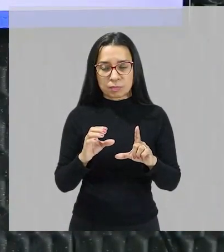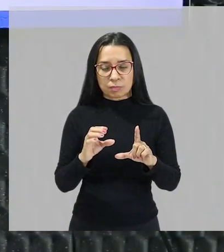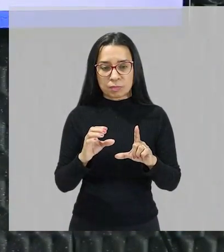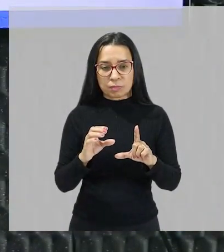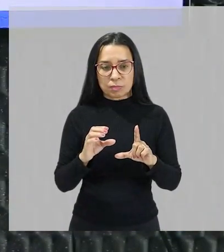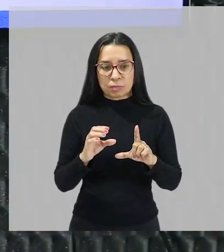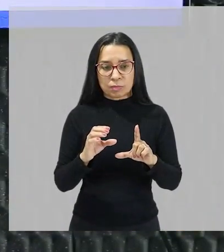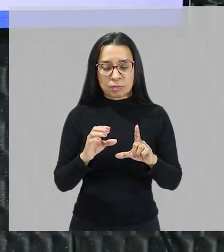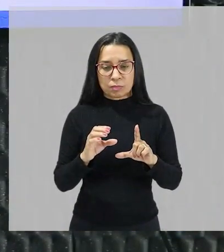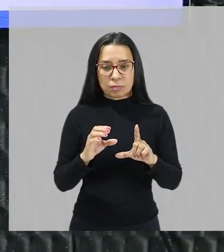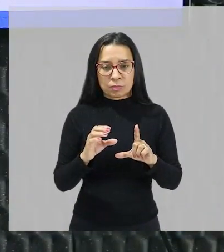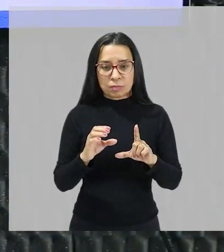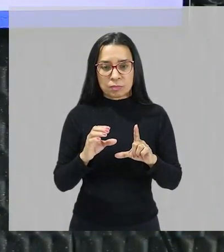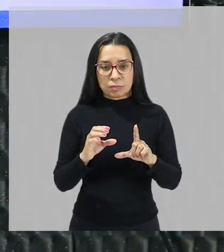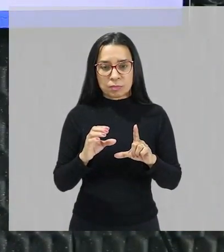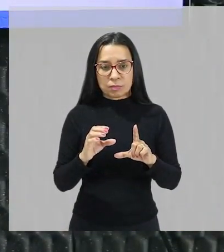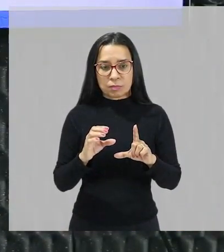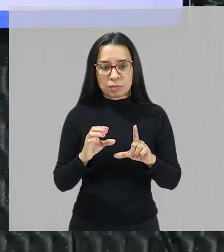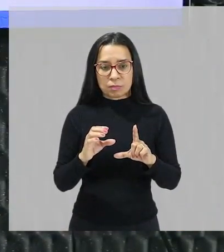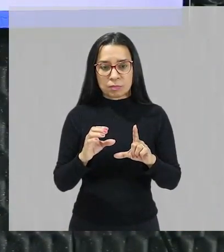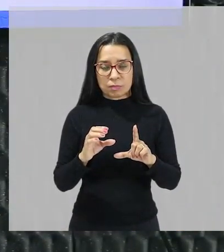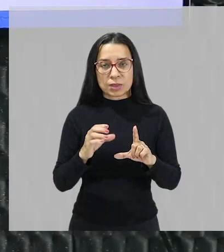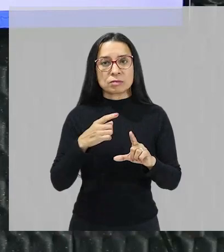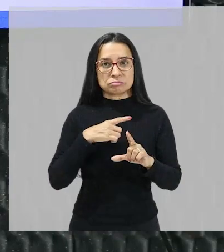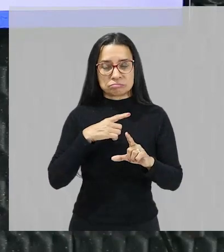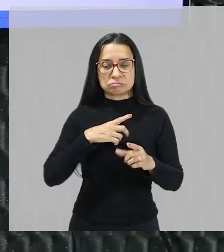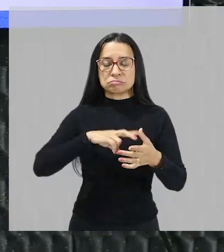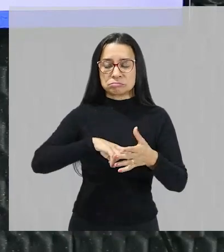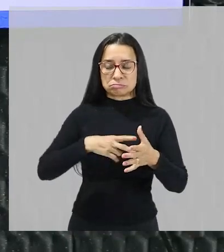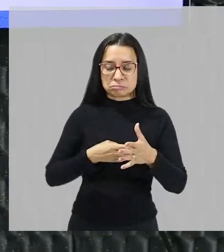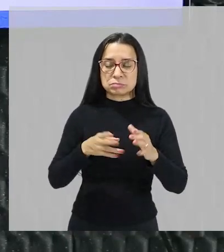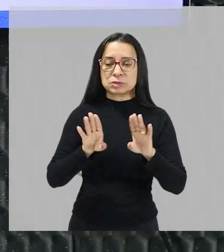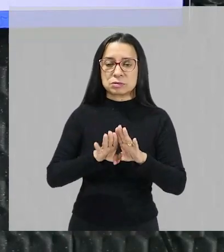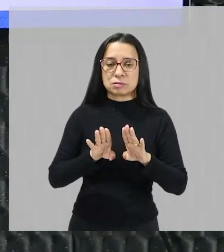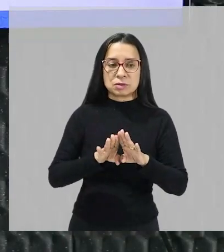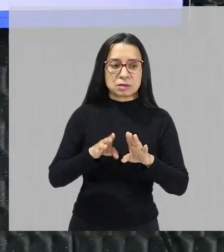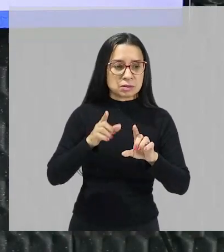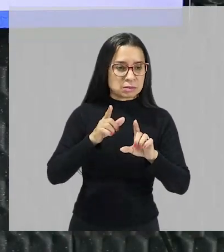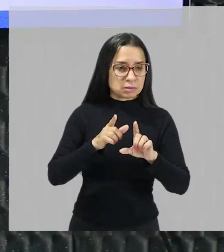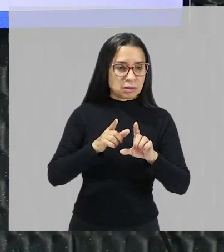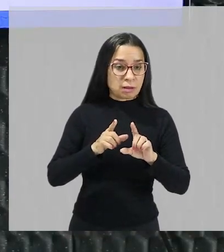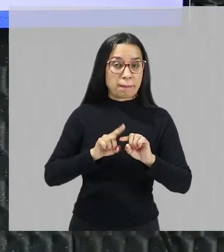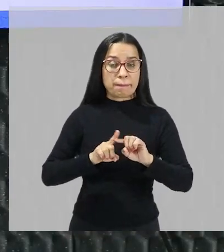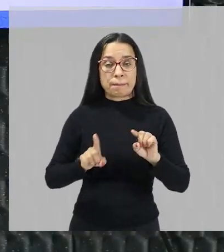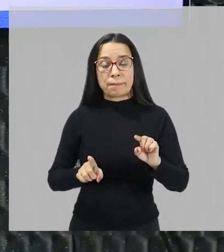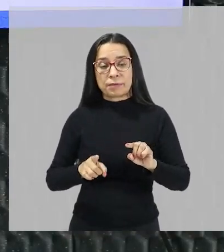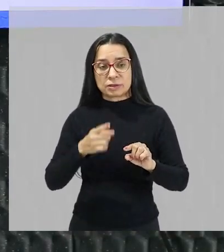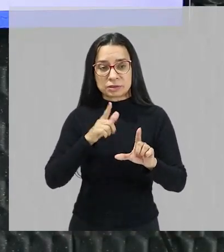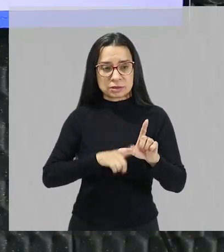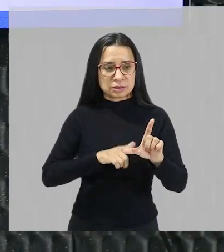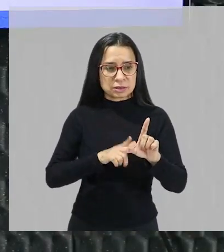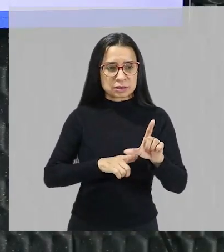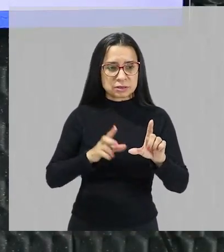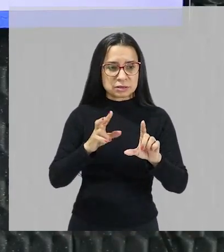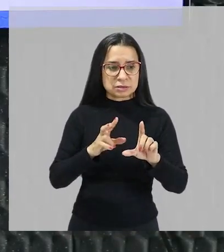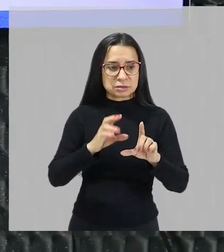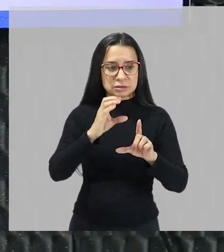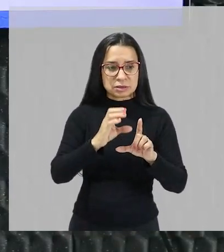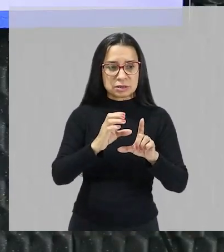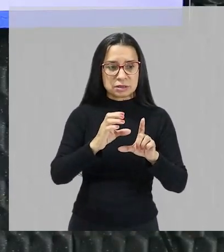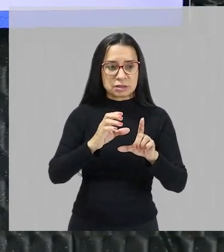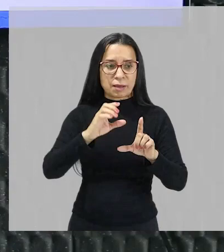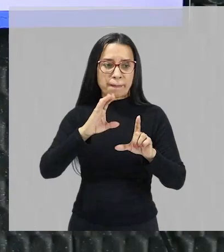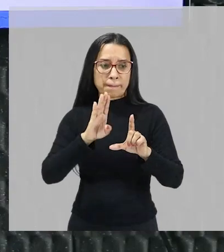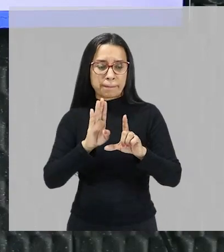no Nordeste. Faz sentido também, mas eu acho que a letra C em relação à letra B, ela está um pouco mais longe da ideia